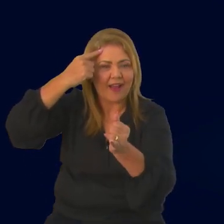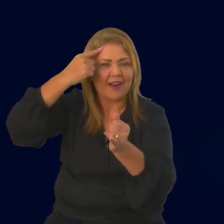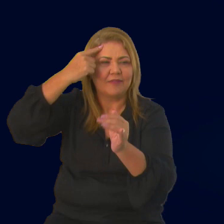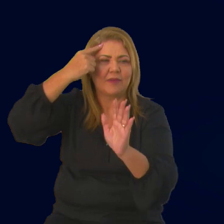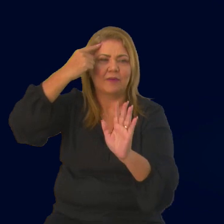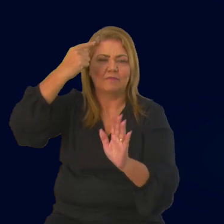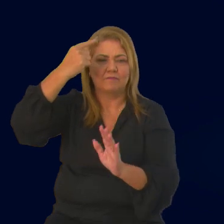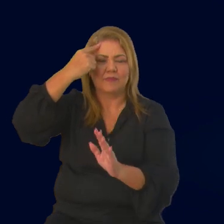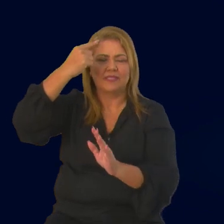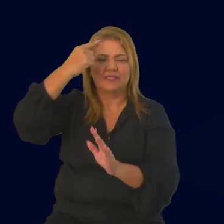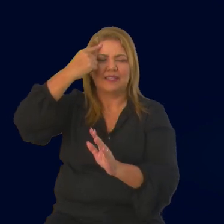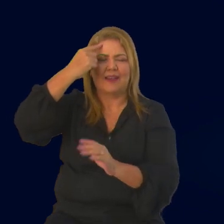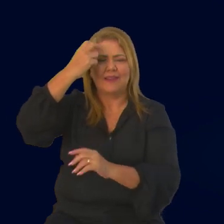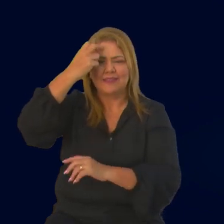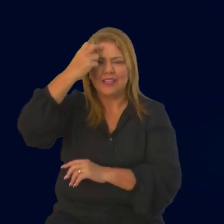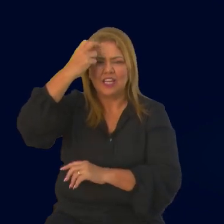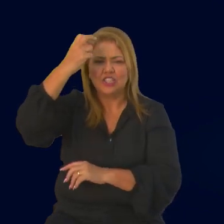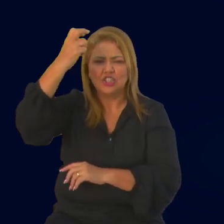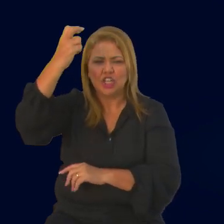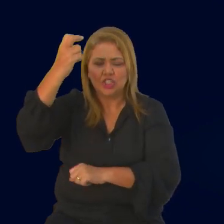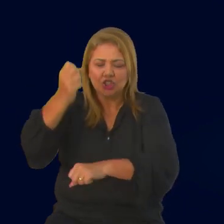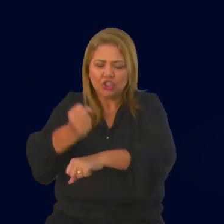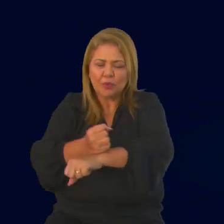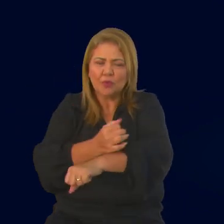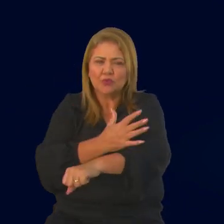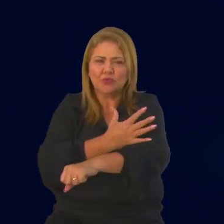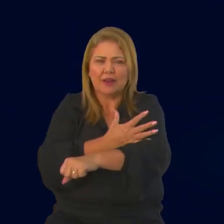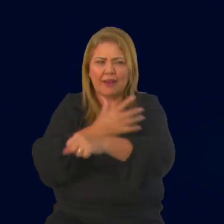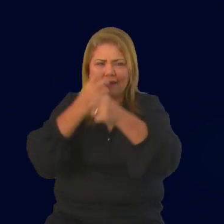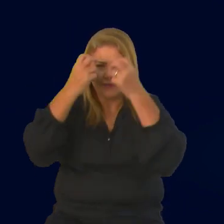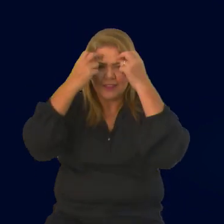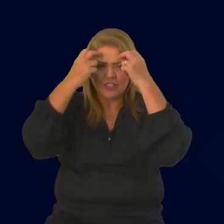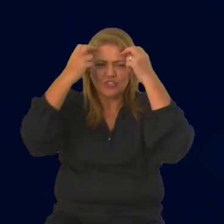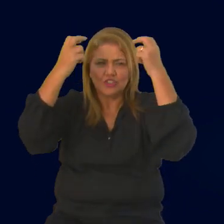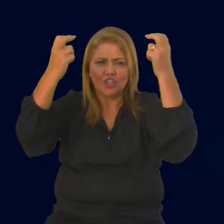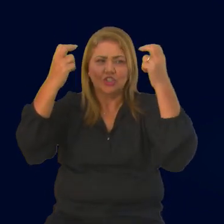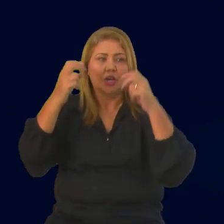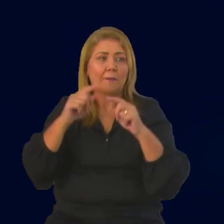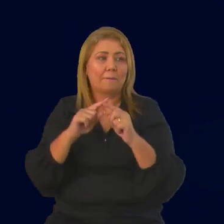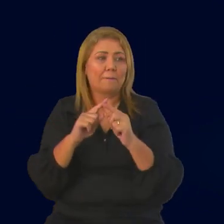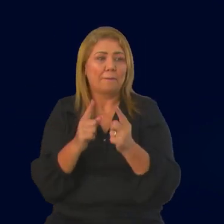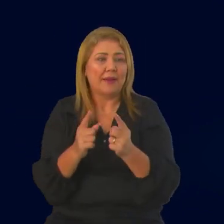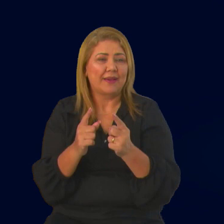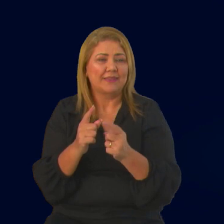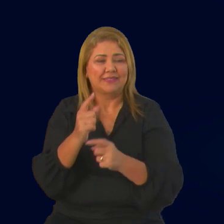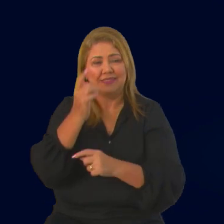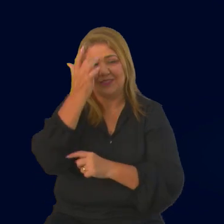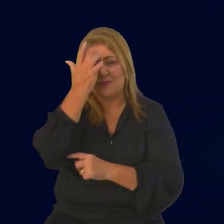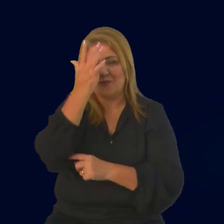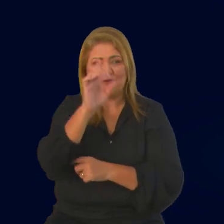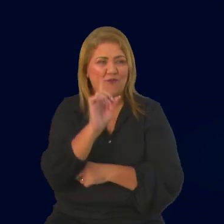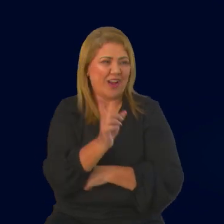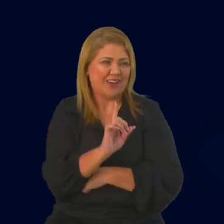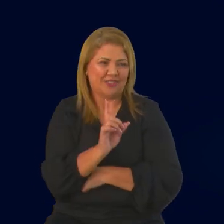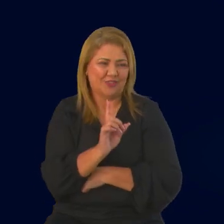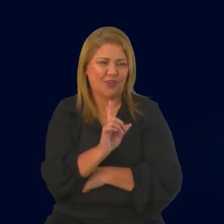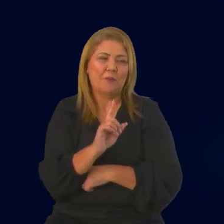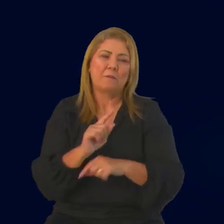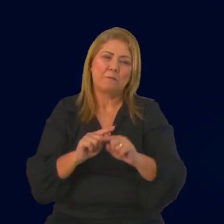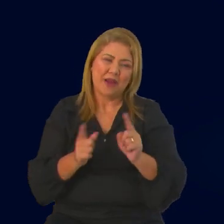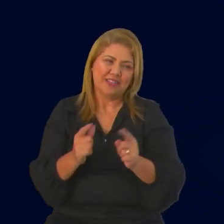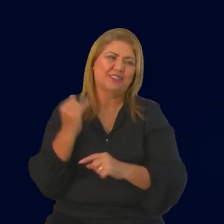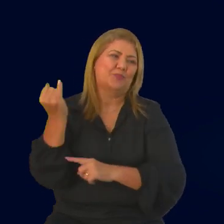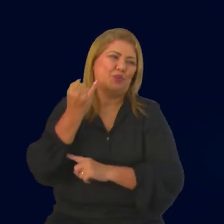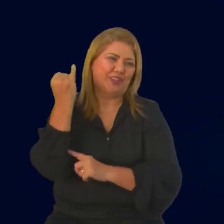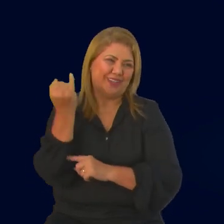emocional. Algo que não é fácil, mas é imprescindível para nós conseguirmos ter voz